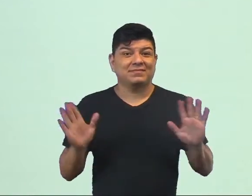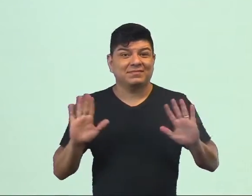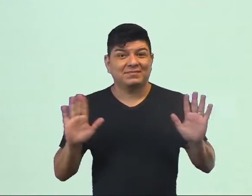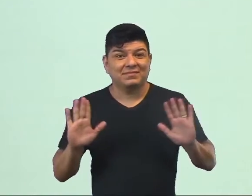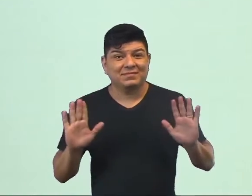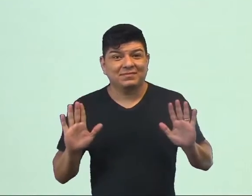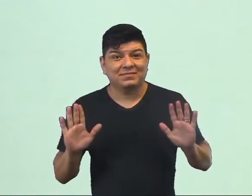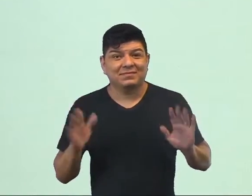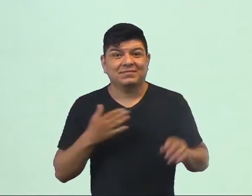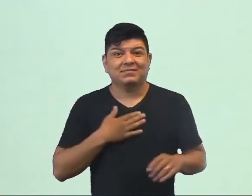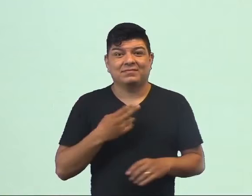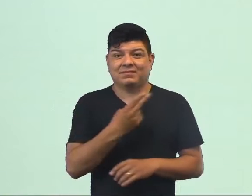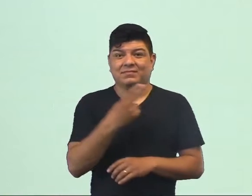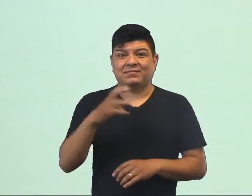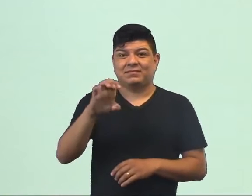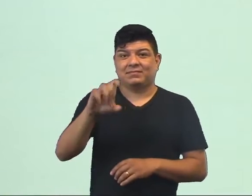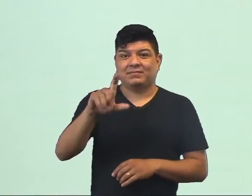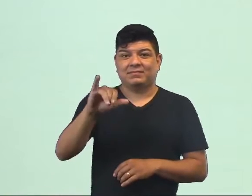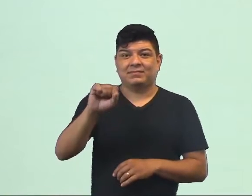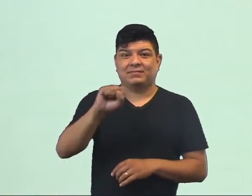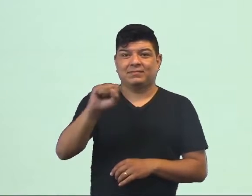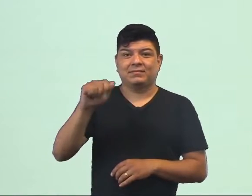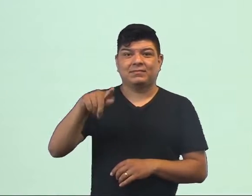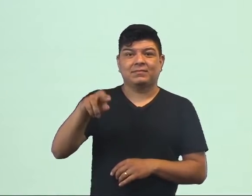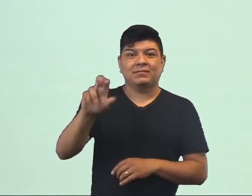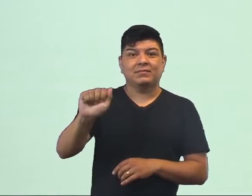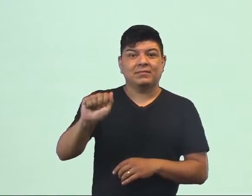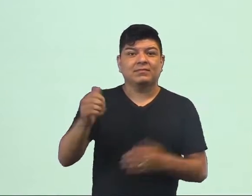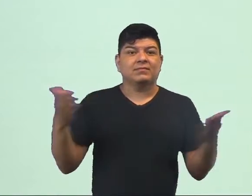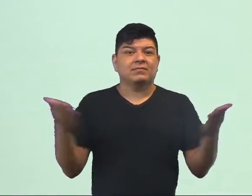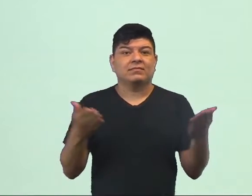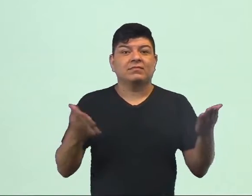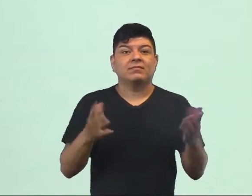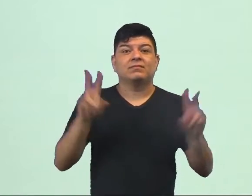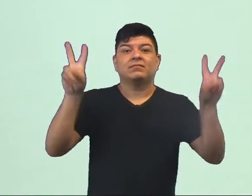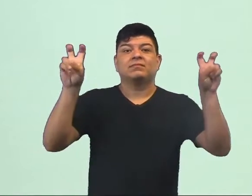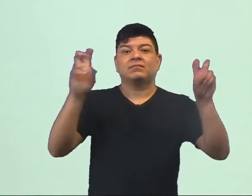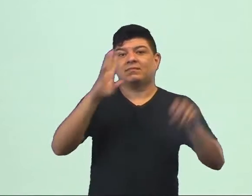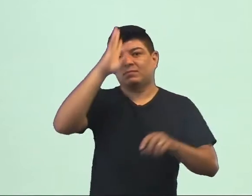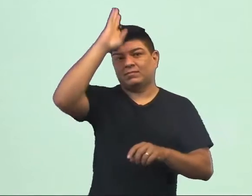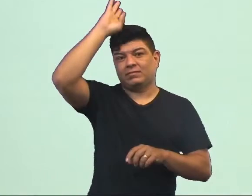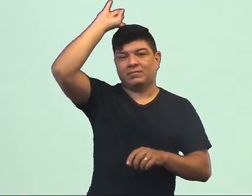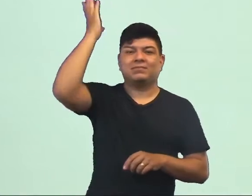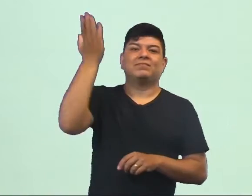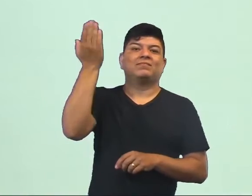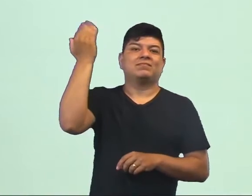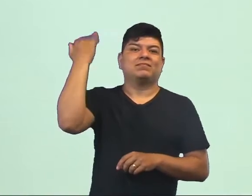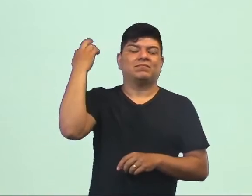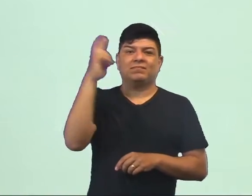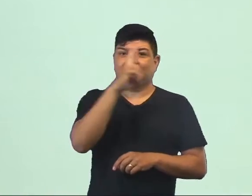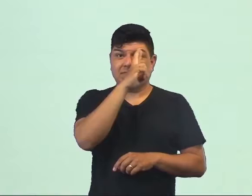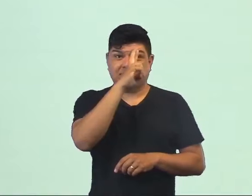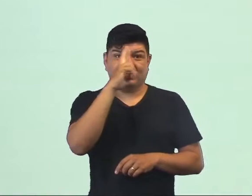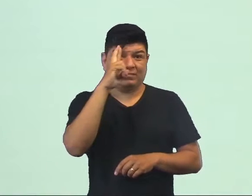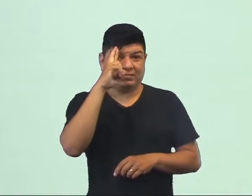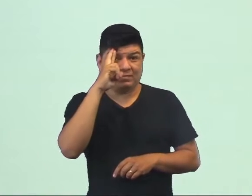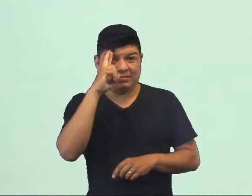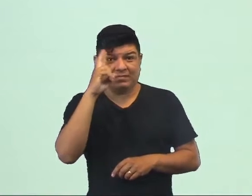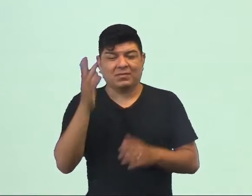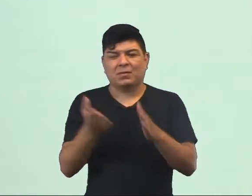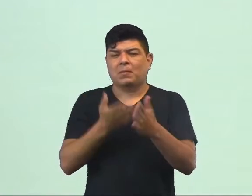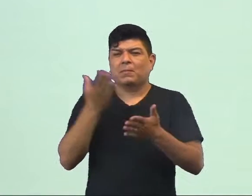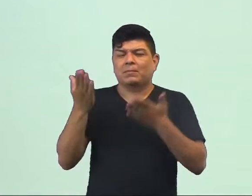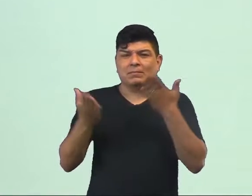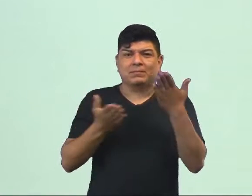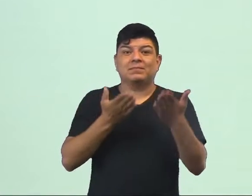pessoal, eu me chamo Elissandra e hoje a gente vai falar um pouco sobre Roma Antiga. Bom, a história de Roma é uma história muito fascinante,